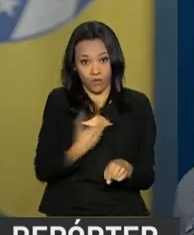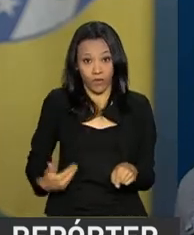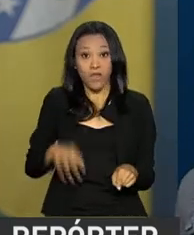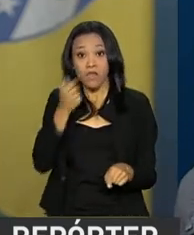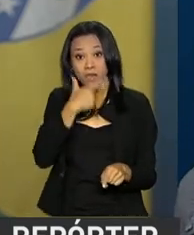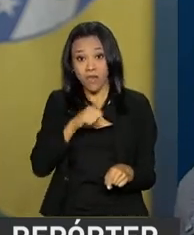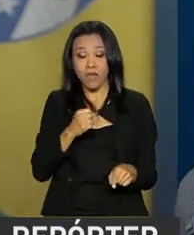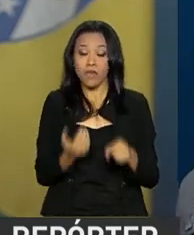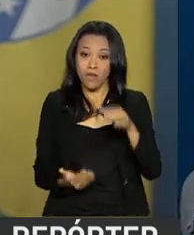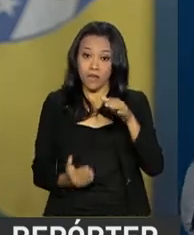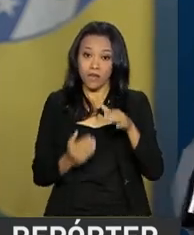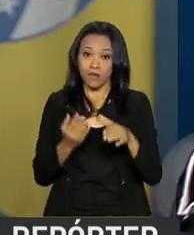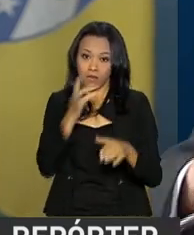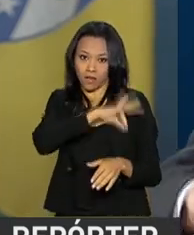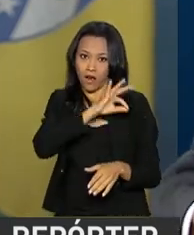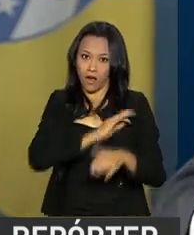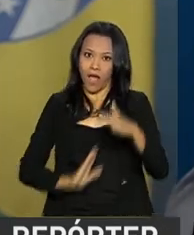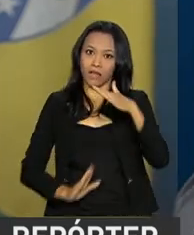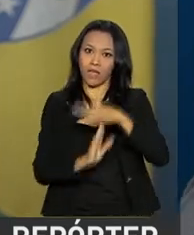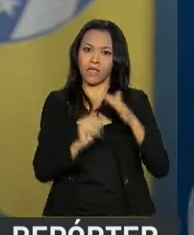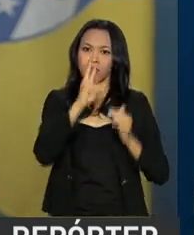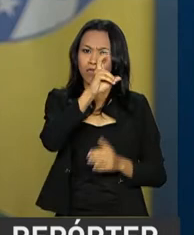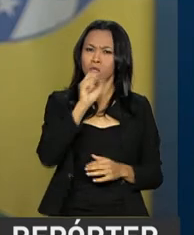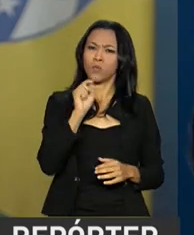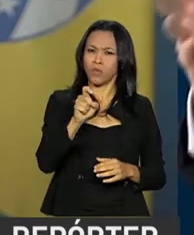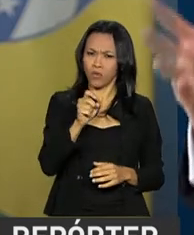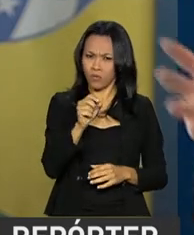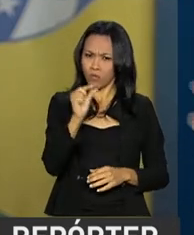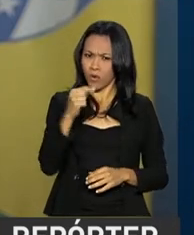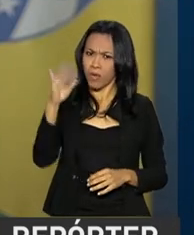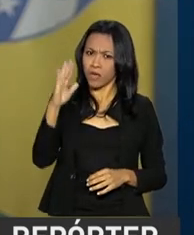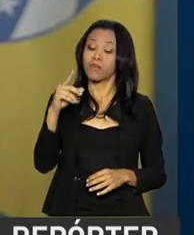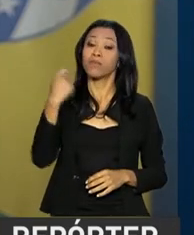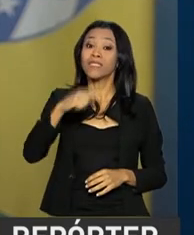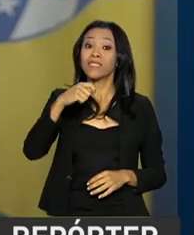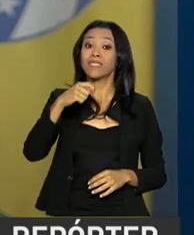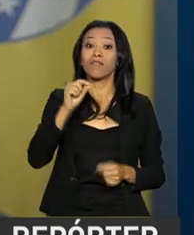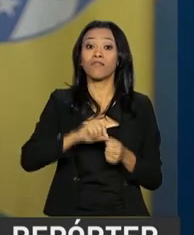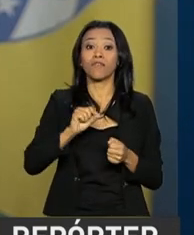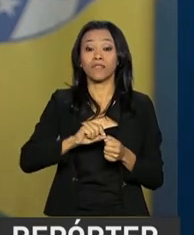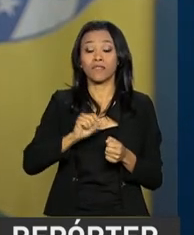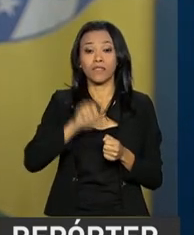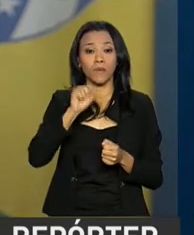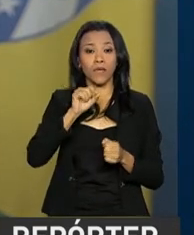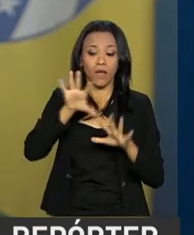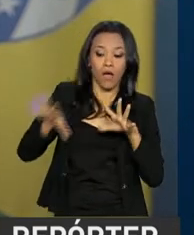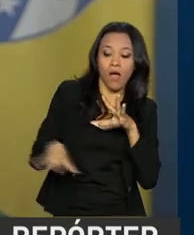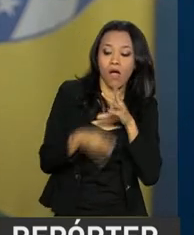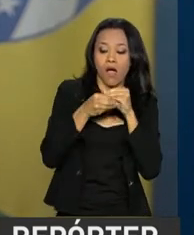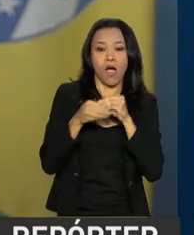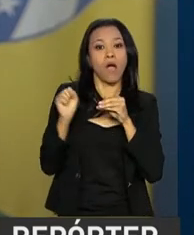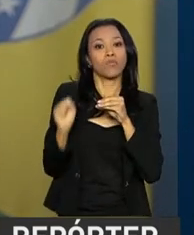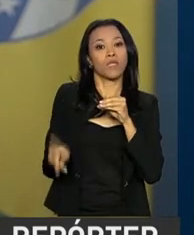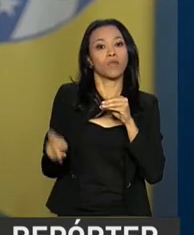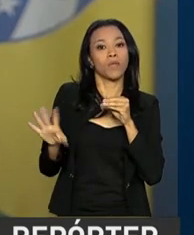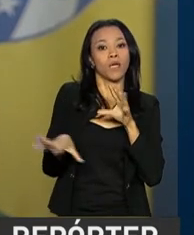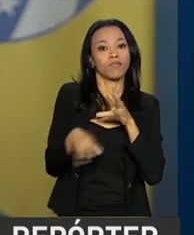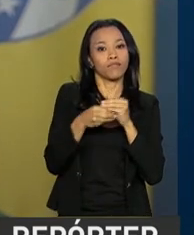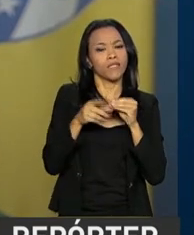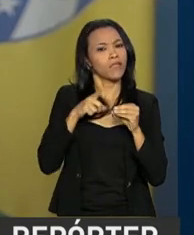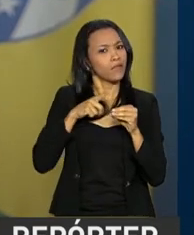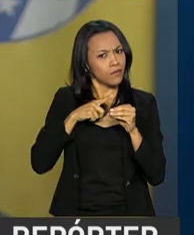330 que é o teto da previdência social vai ter que fazer uma previdência complementar que de resto já existe na união